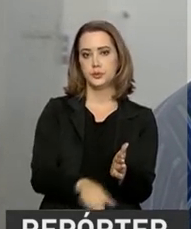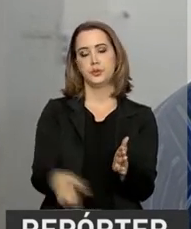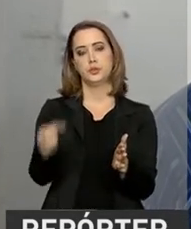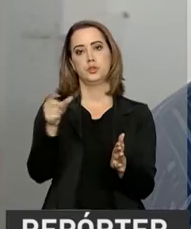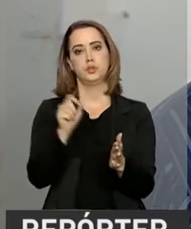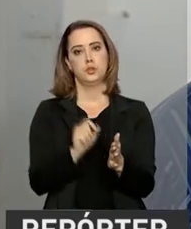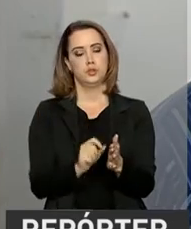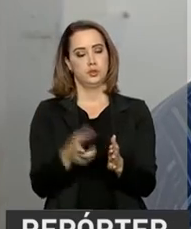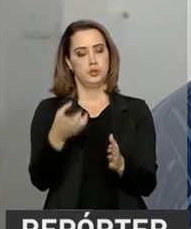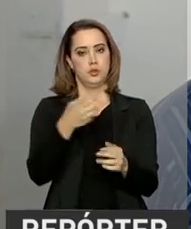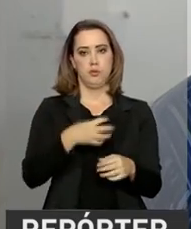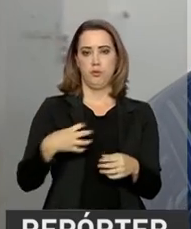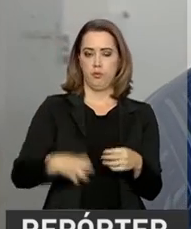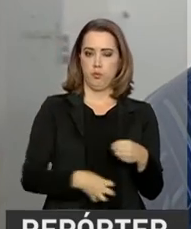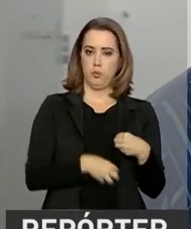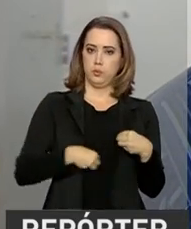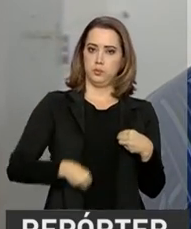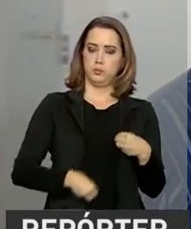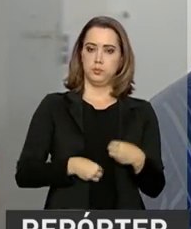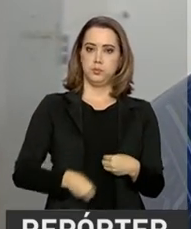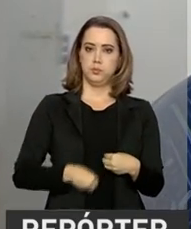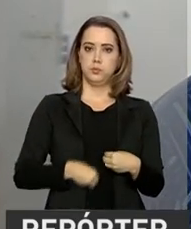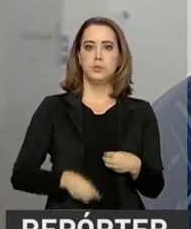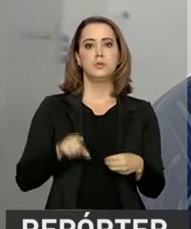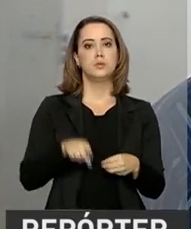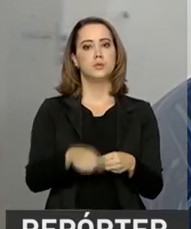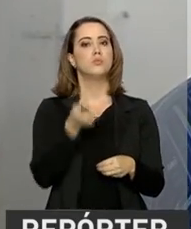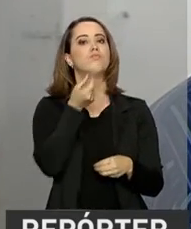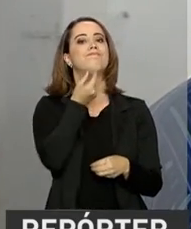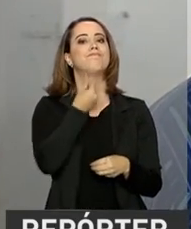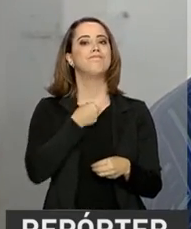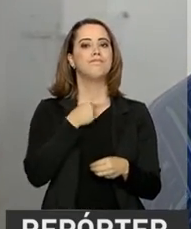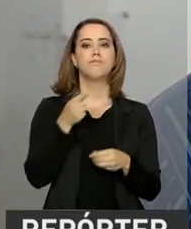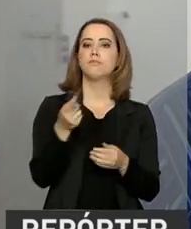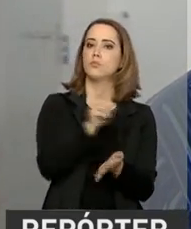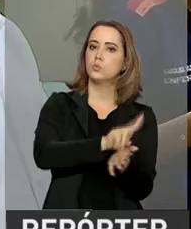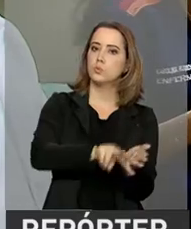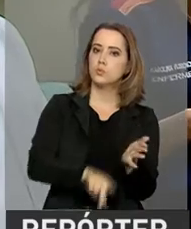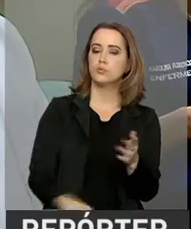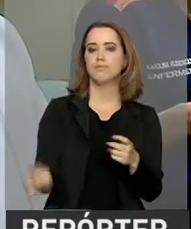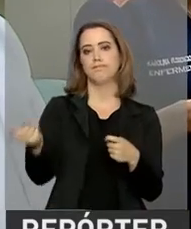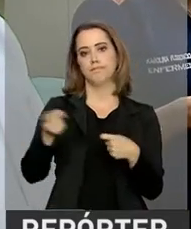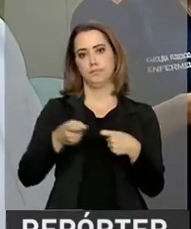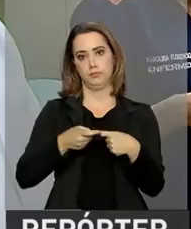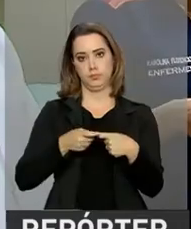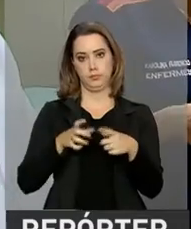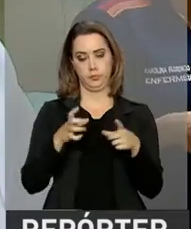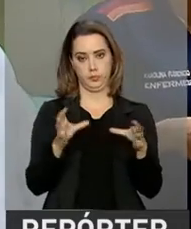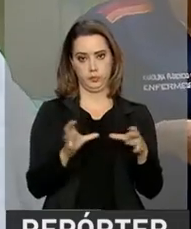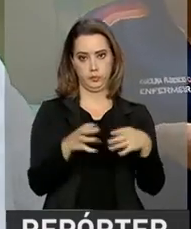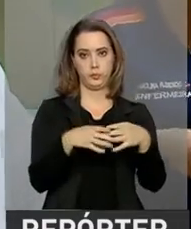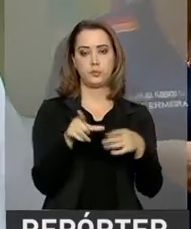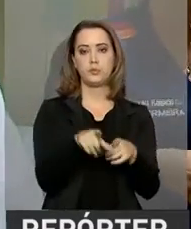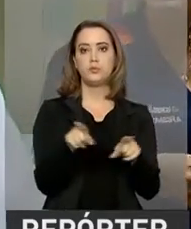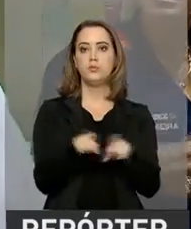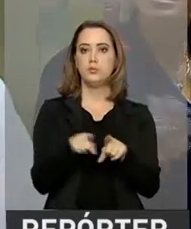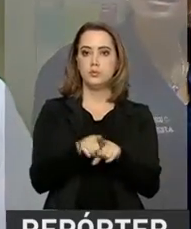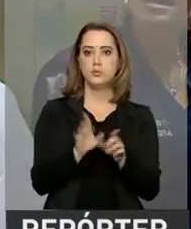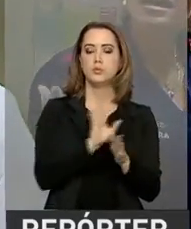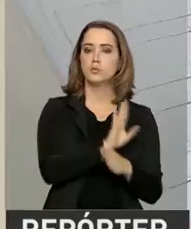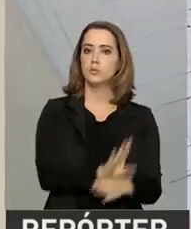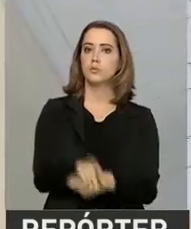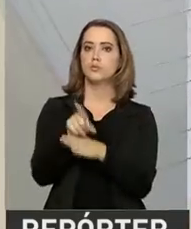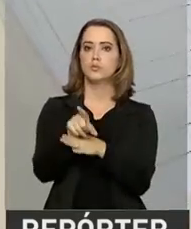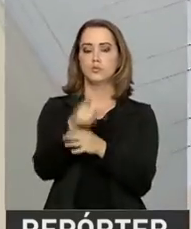de ultrassonografia pra otorrinolaringologia e outras especialidades o investimento atende instituições universitárias